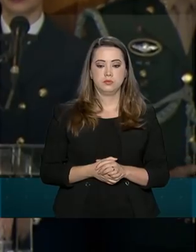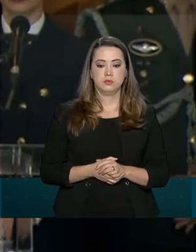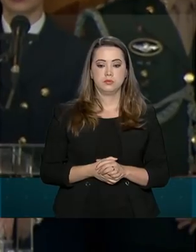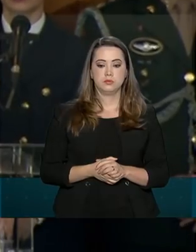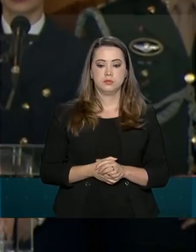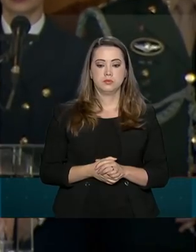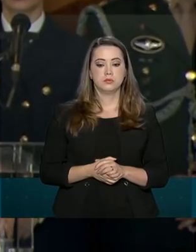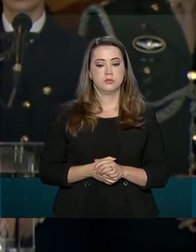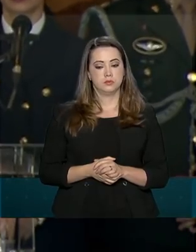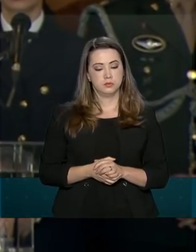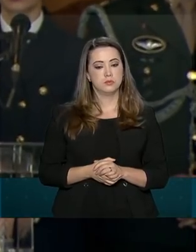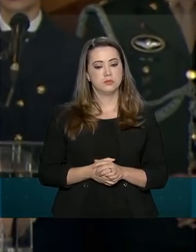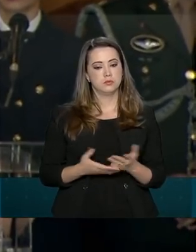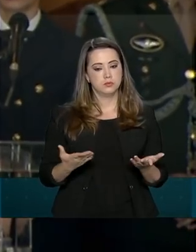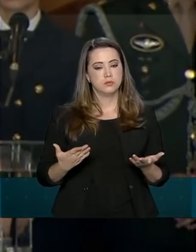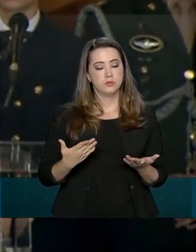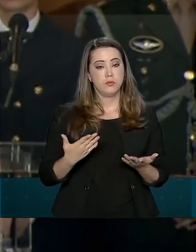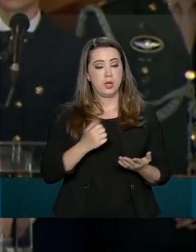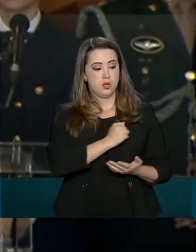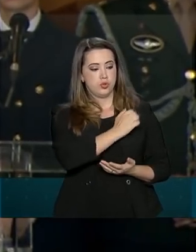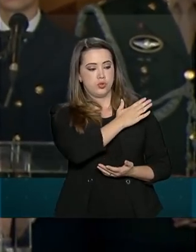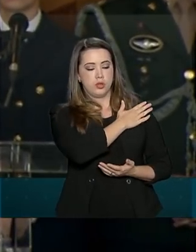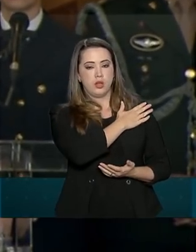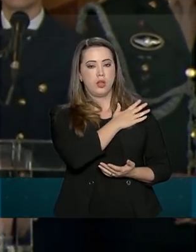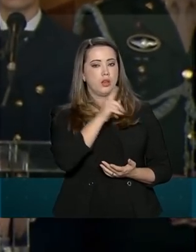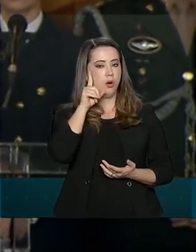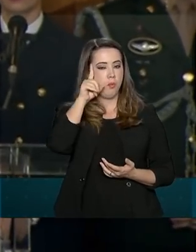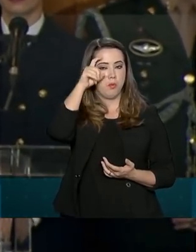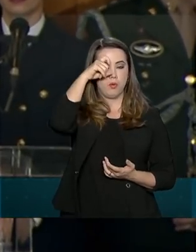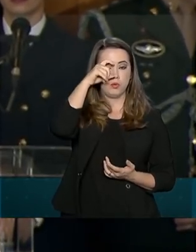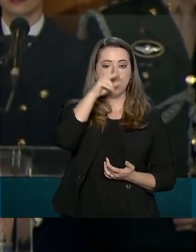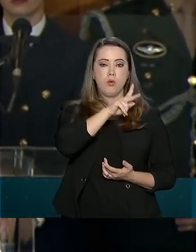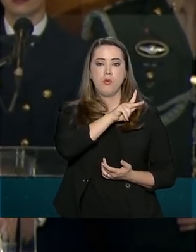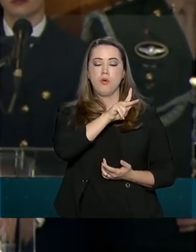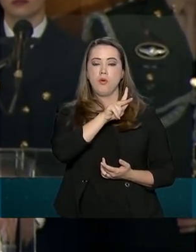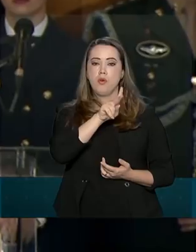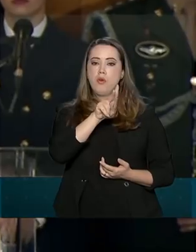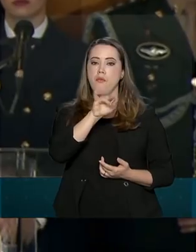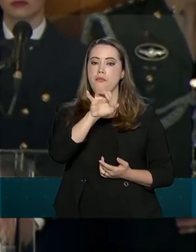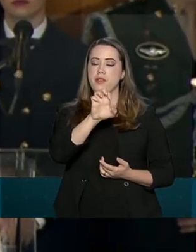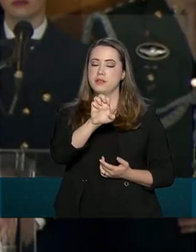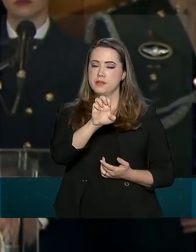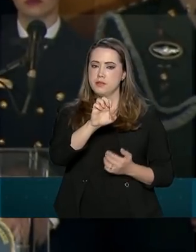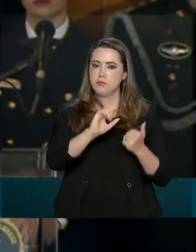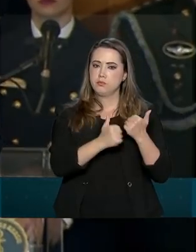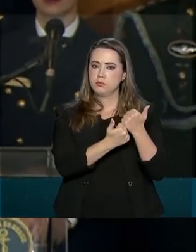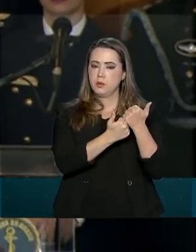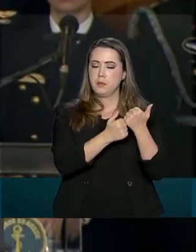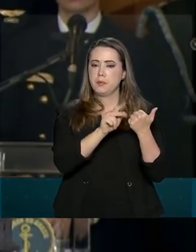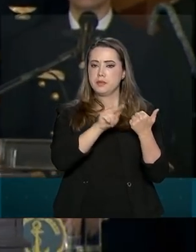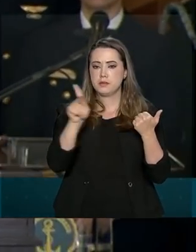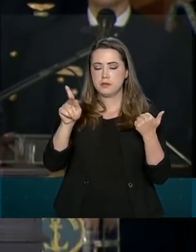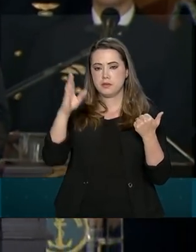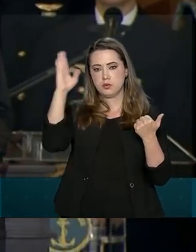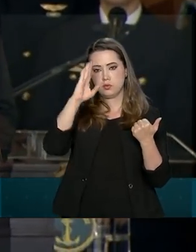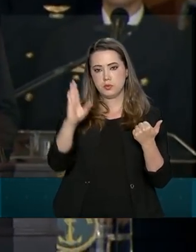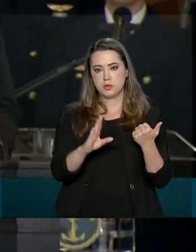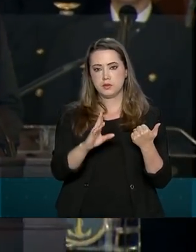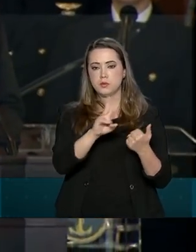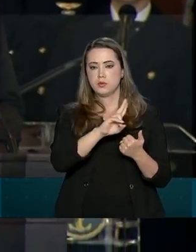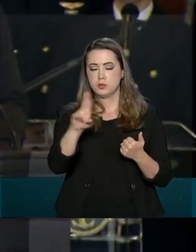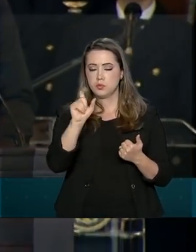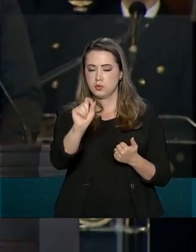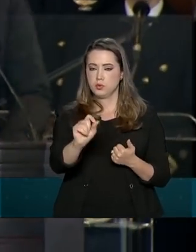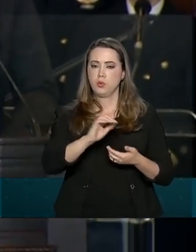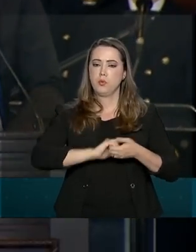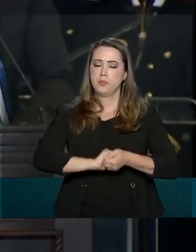Excelentíssimo senhor General Mourão, vice-presidente da República, em nome de quem eu cumprimento todos